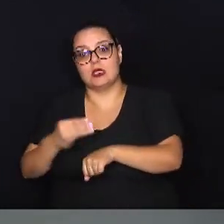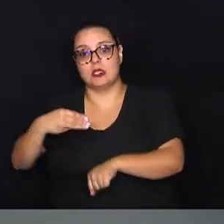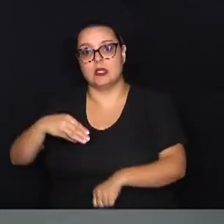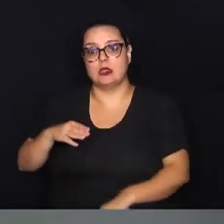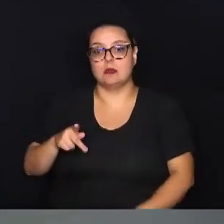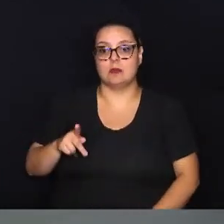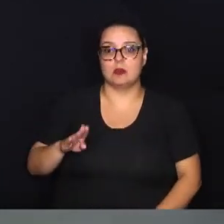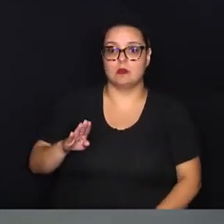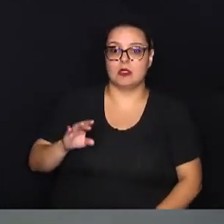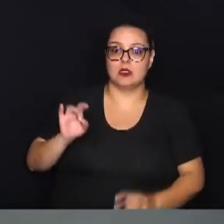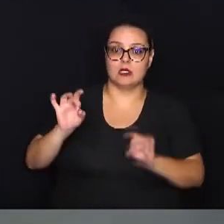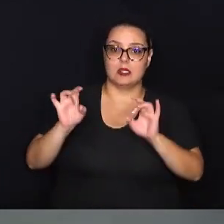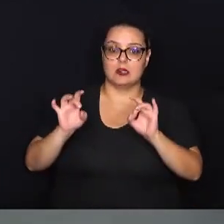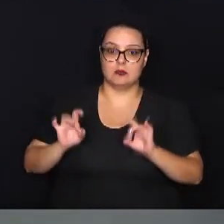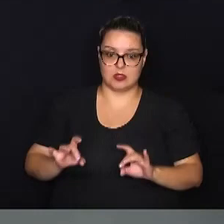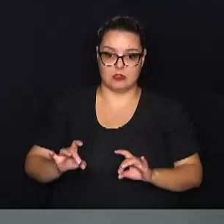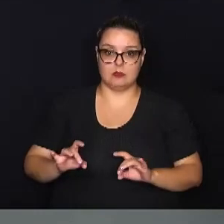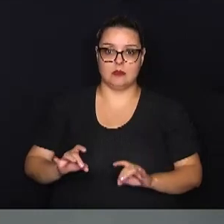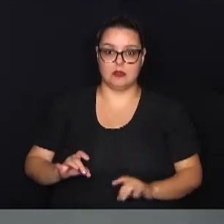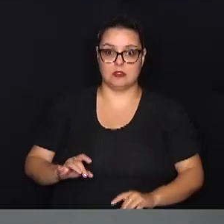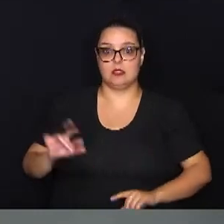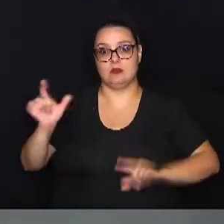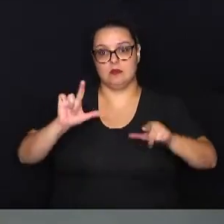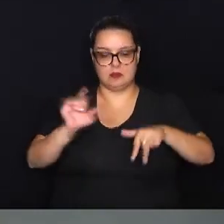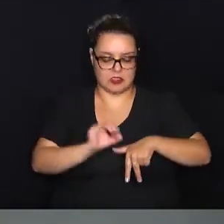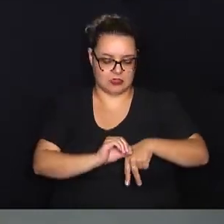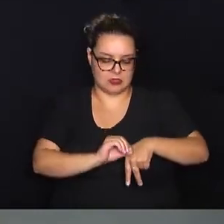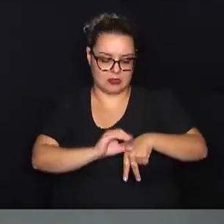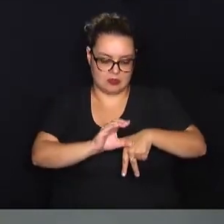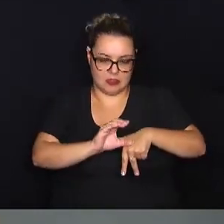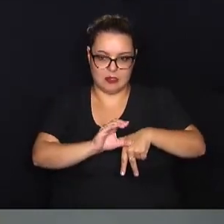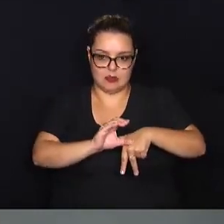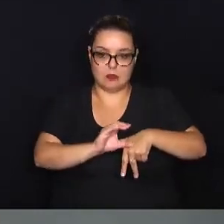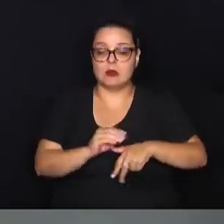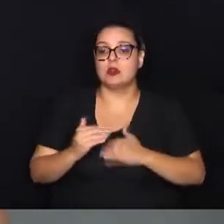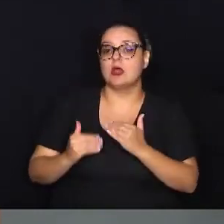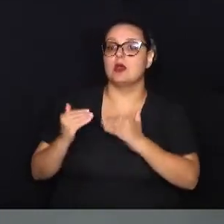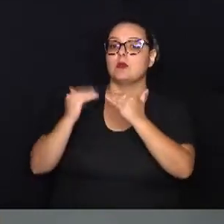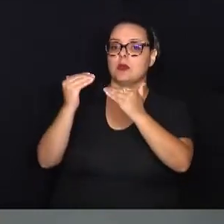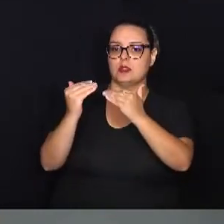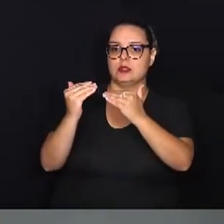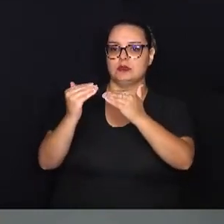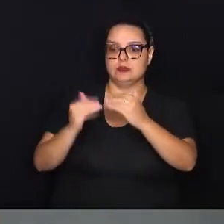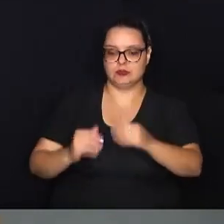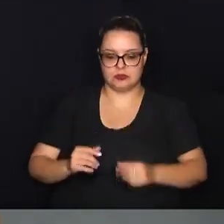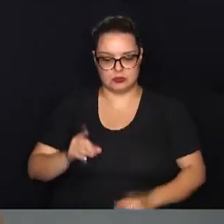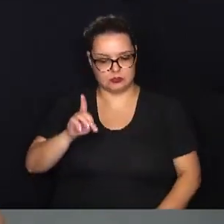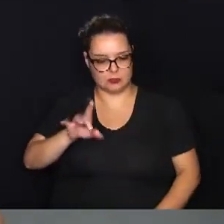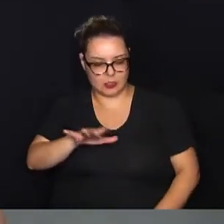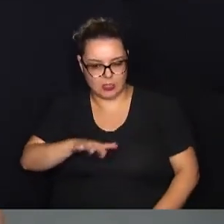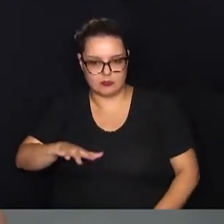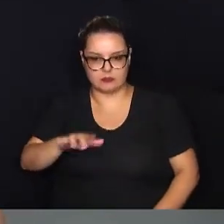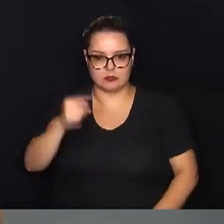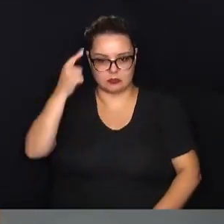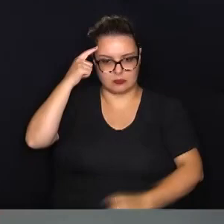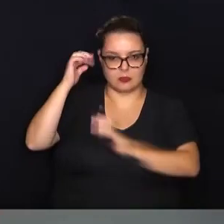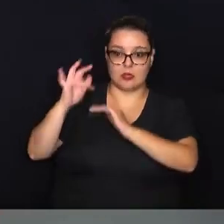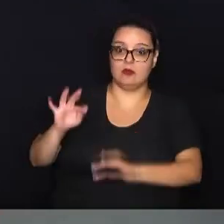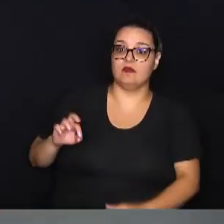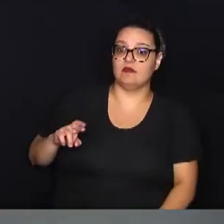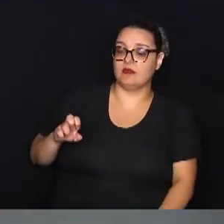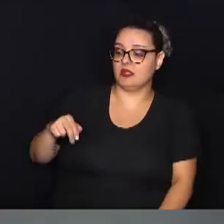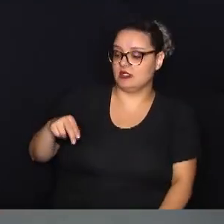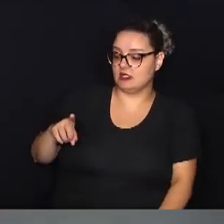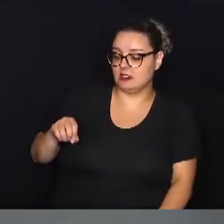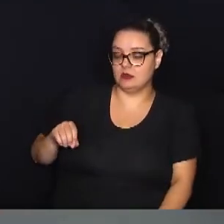Especial, que foram ao ar pela TV Cultura e que eram produzidos, dirigidos, pensados pelo Fernando Faro.